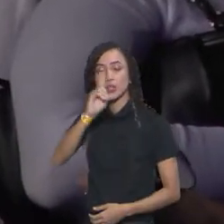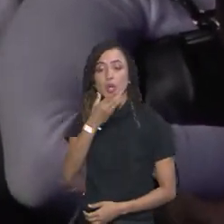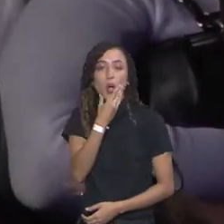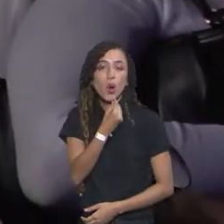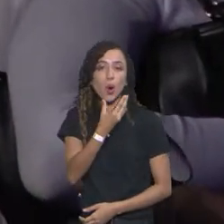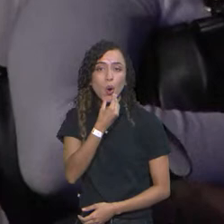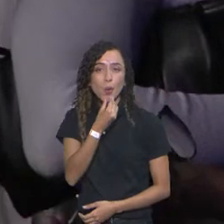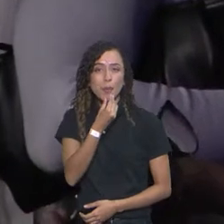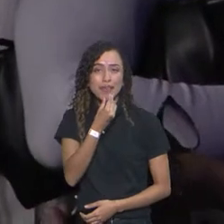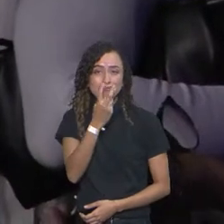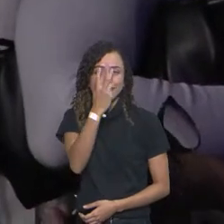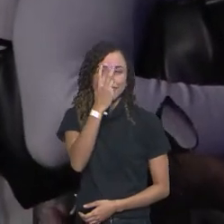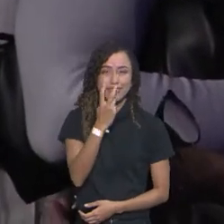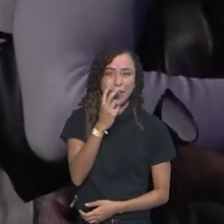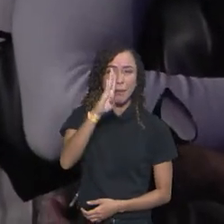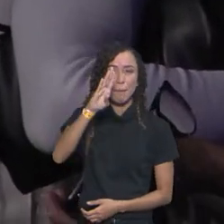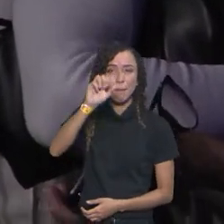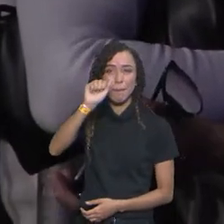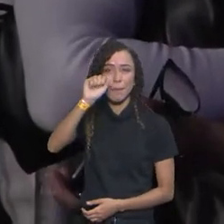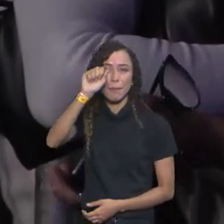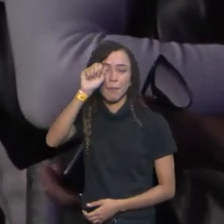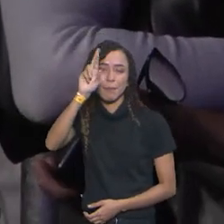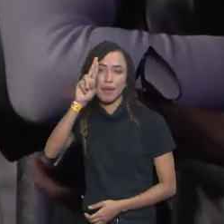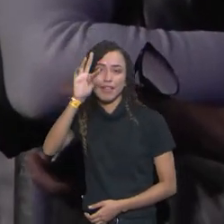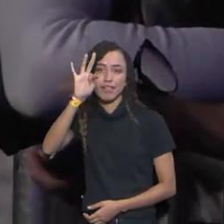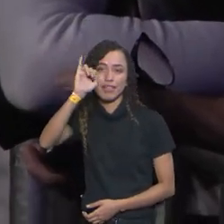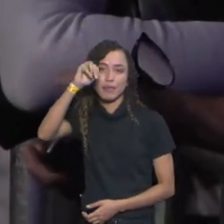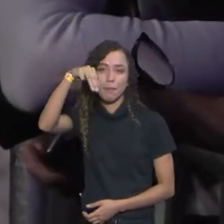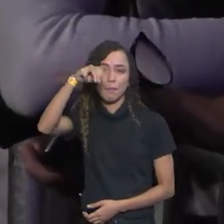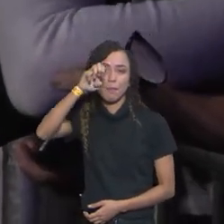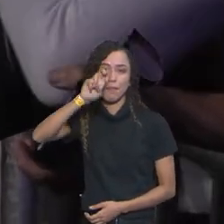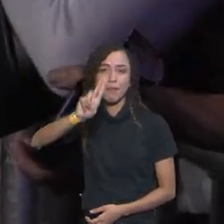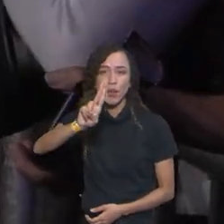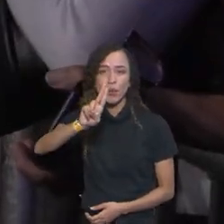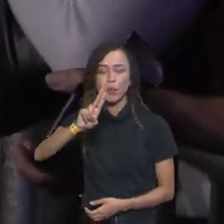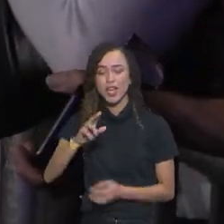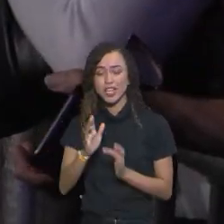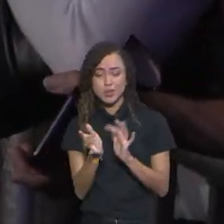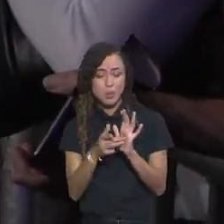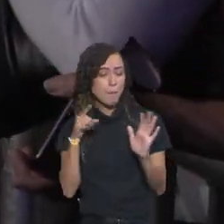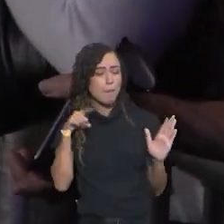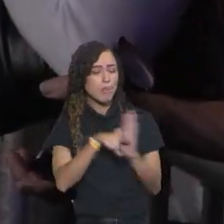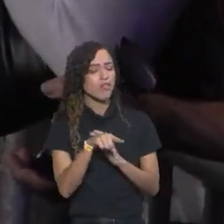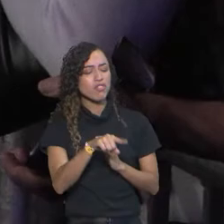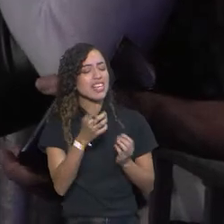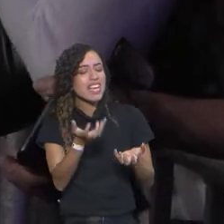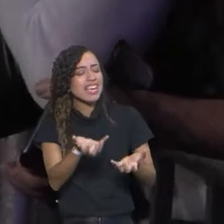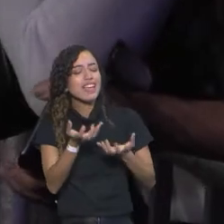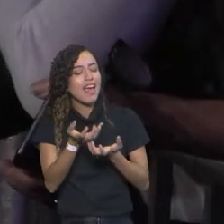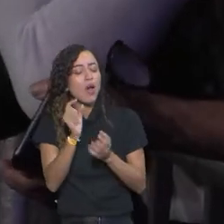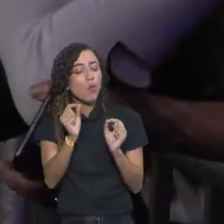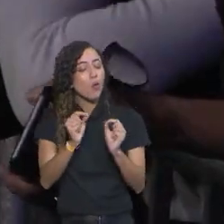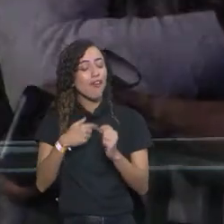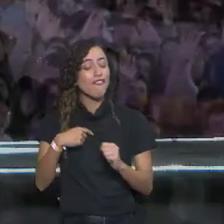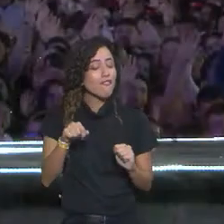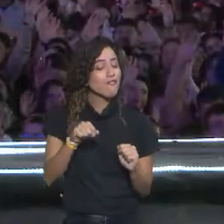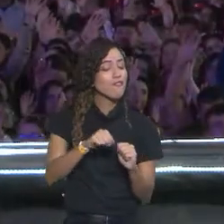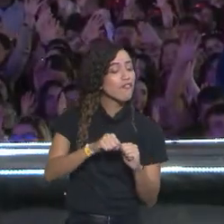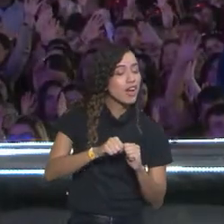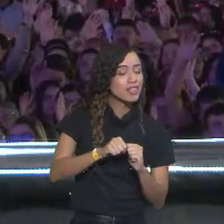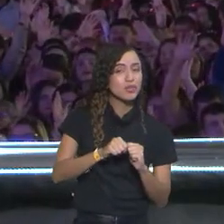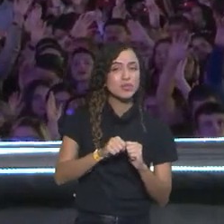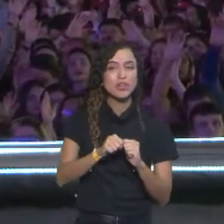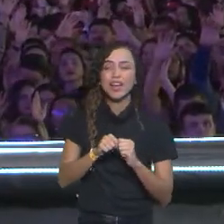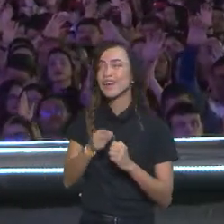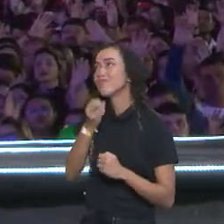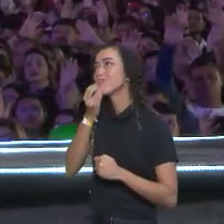o que queres que eu te faça Jesus sabia qual era a necessidade daquele homem mas ele teve que dizer ele teve